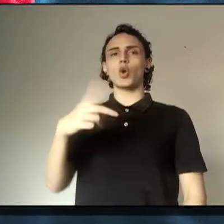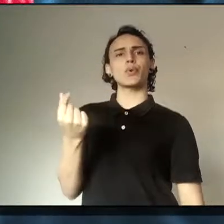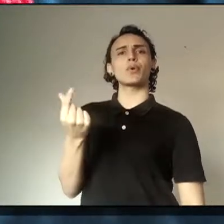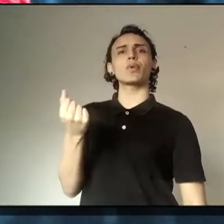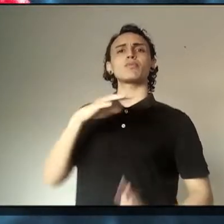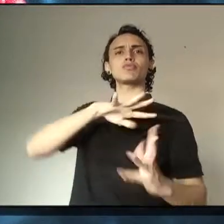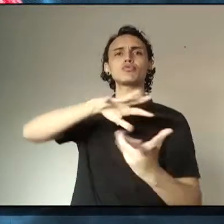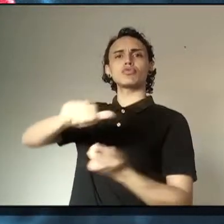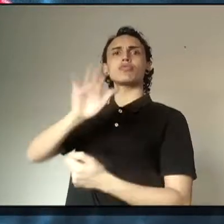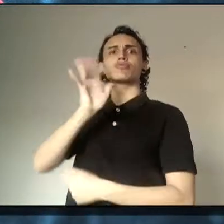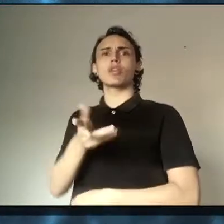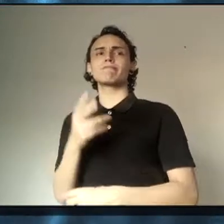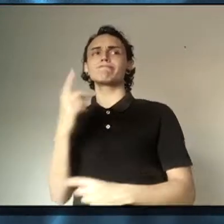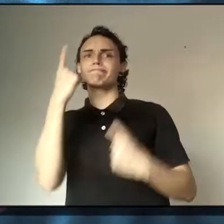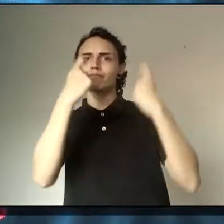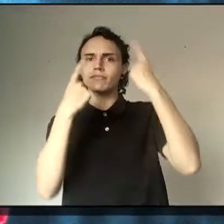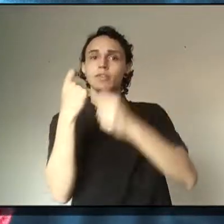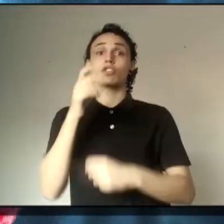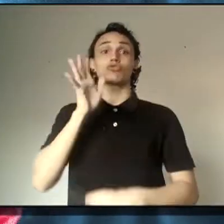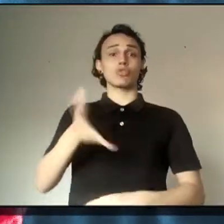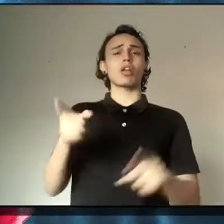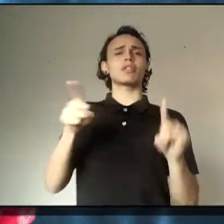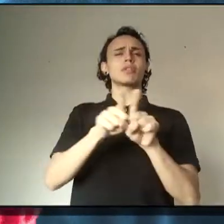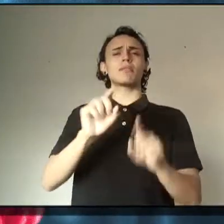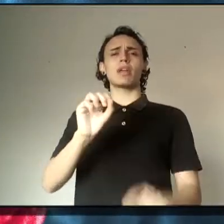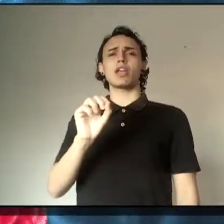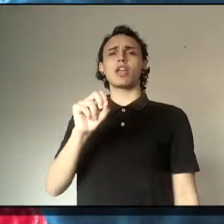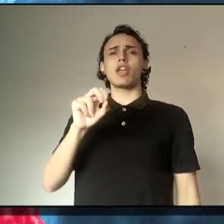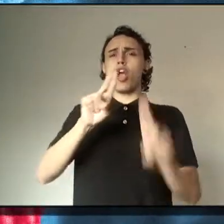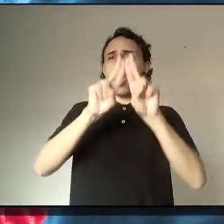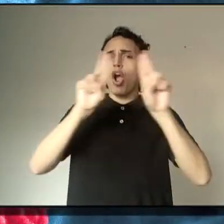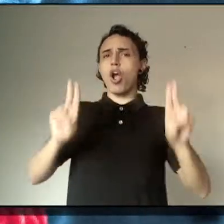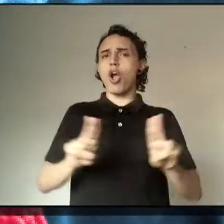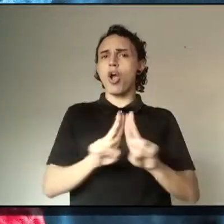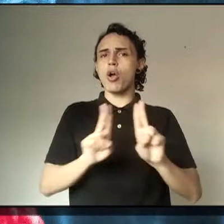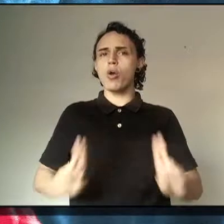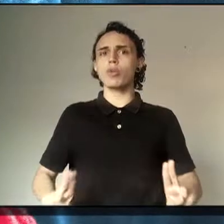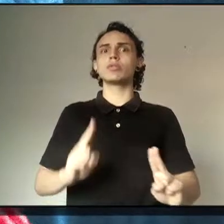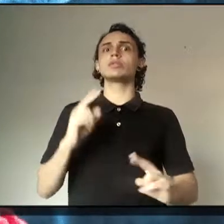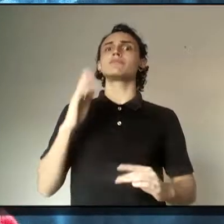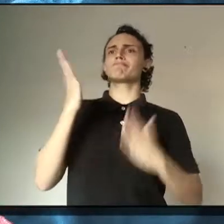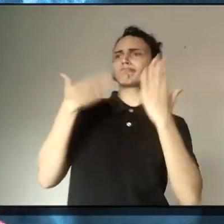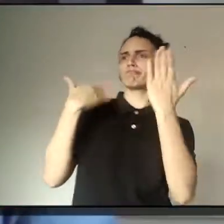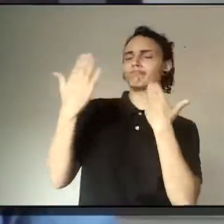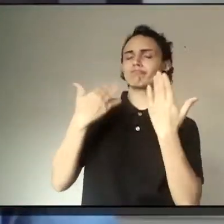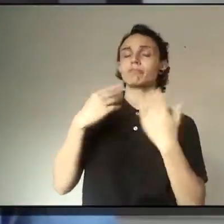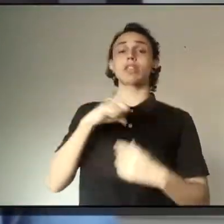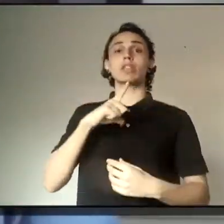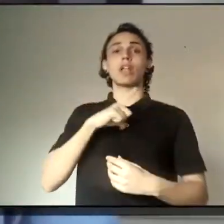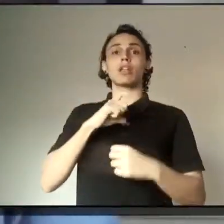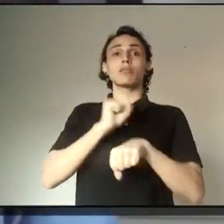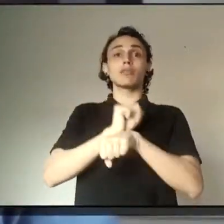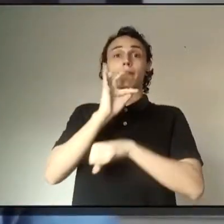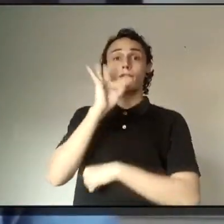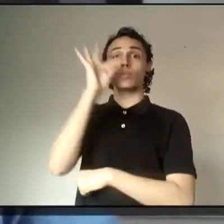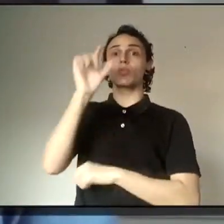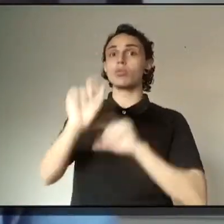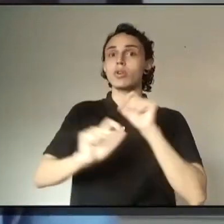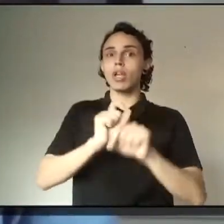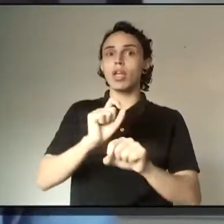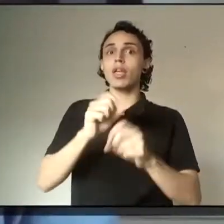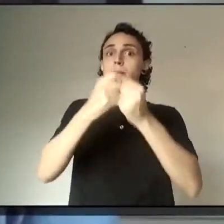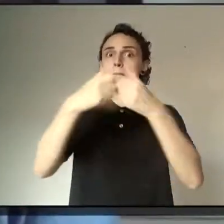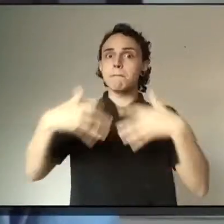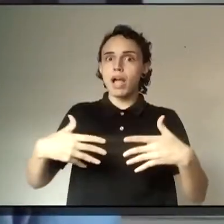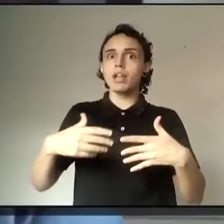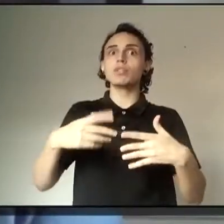risco global pelo Fórum Econômico Mundial. Esse assunto já foi discutido na ONU. Então, tem projeções mostrando que o